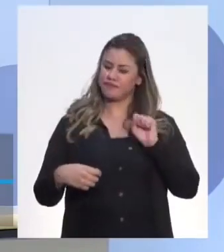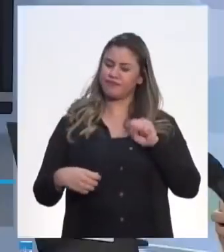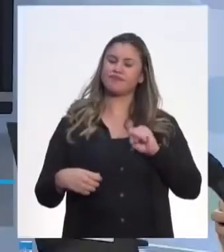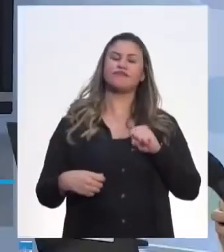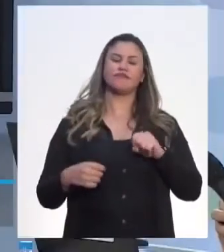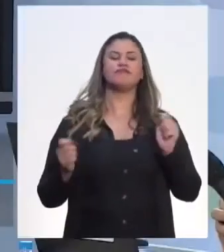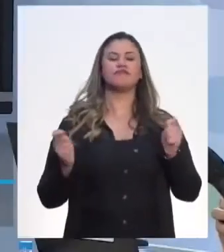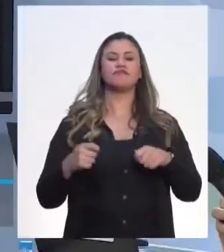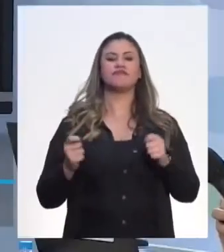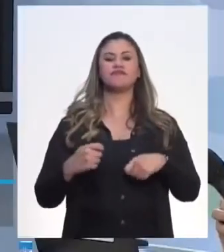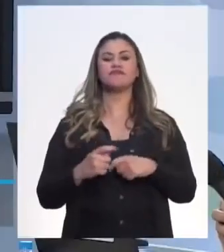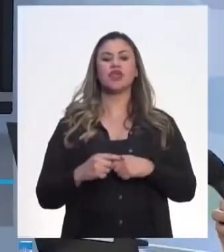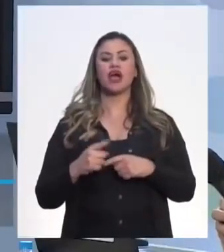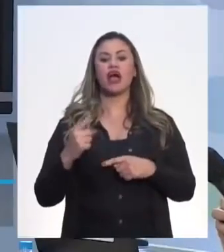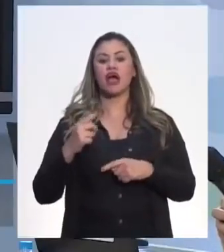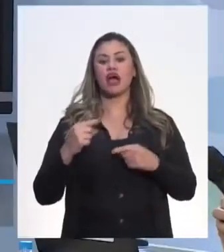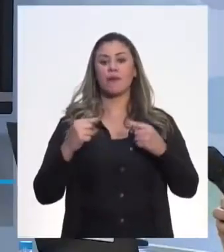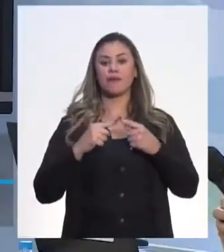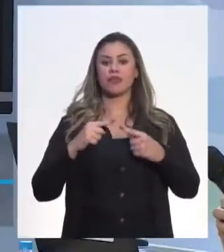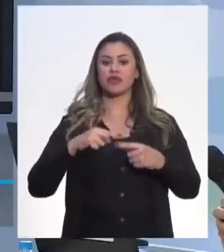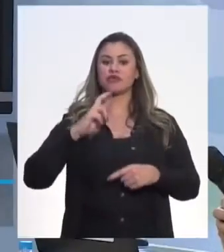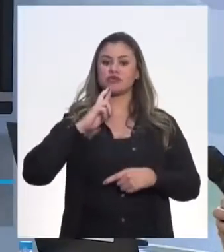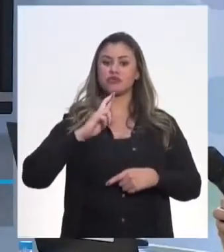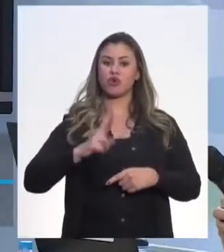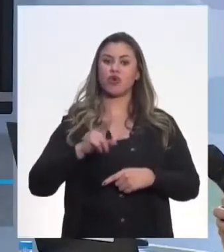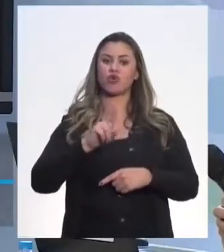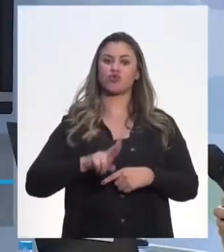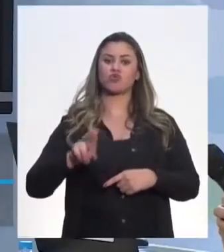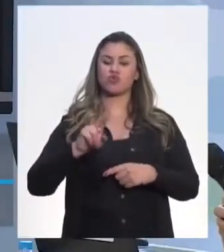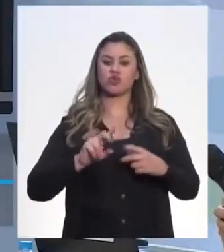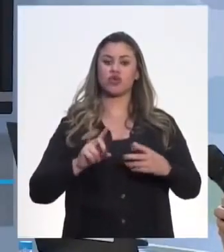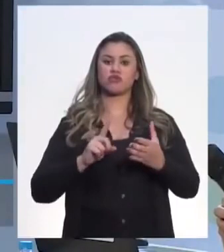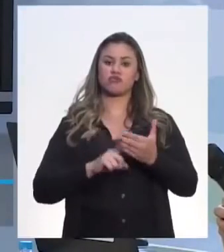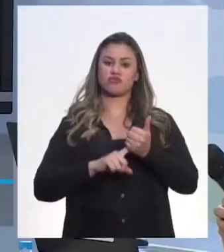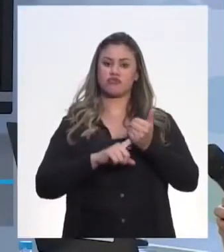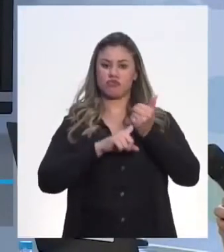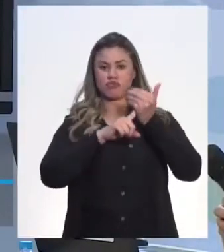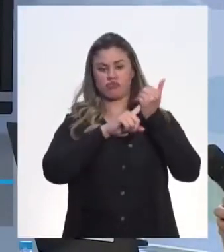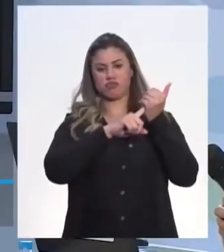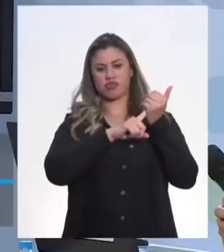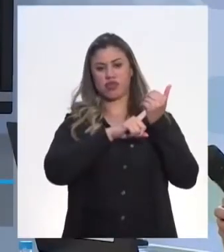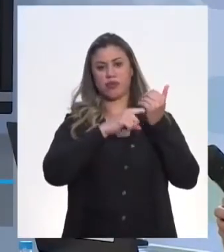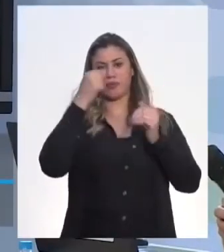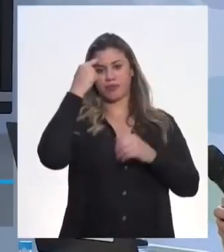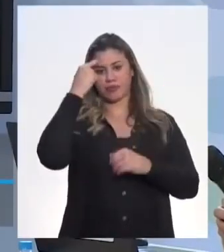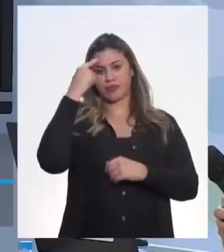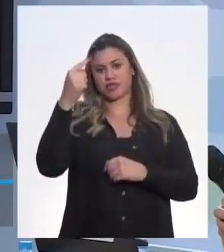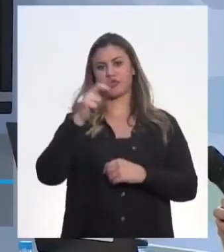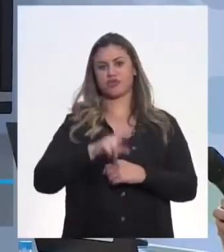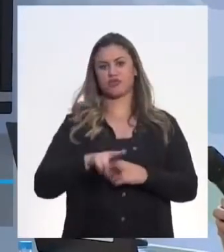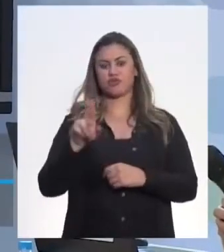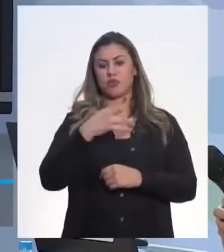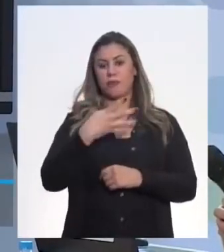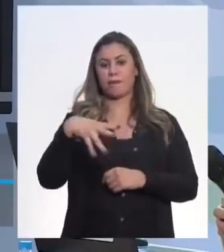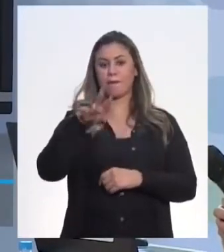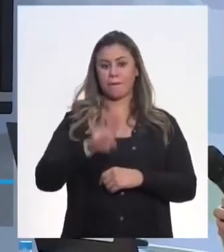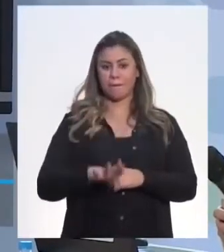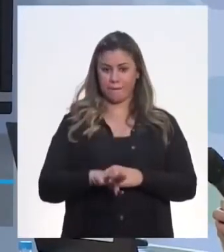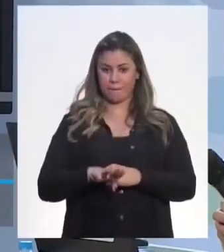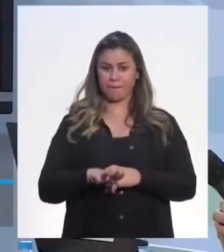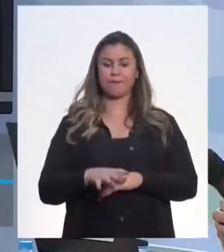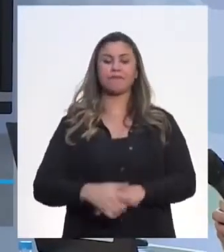essa seria a forma da resolução utilizando um recurso tecnológico quando a gente pensa no uso da planilha